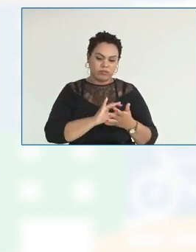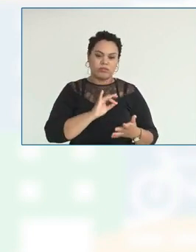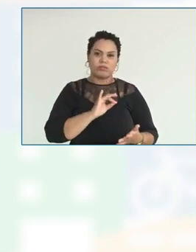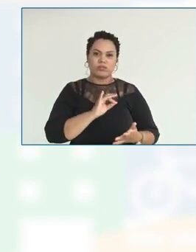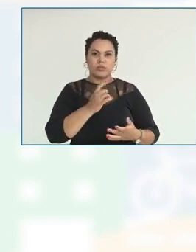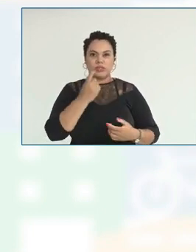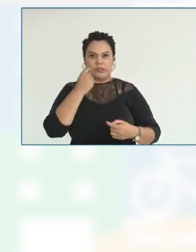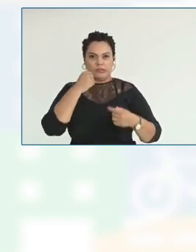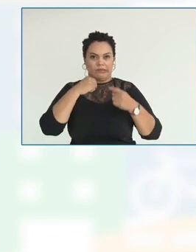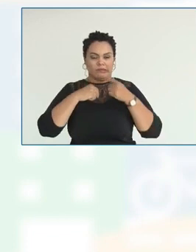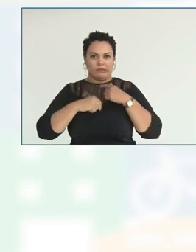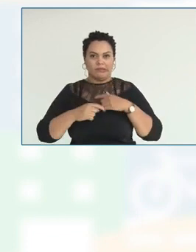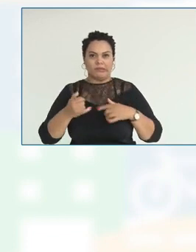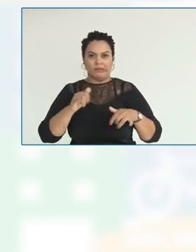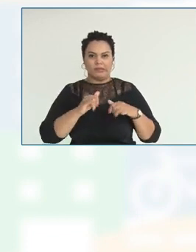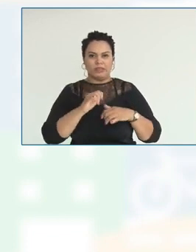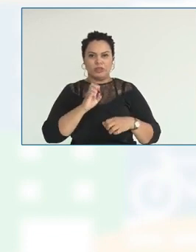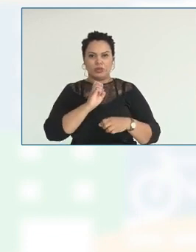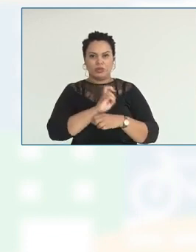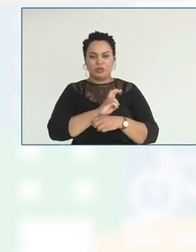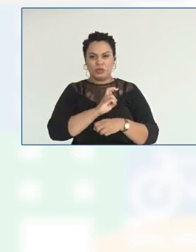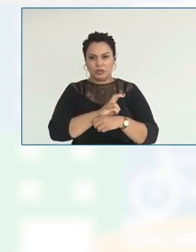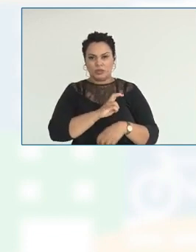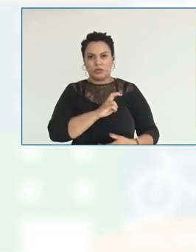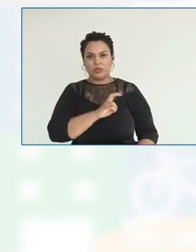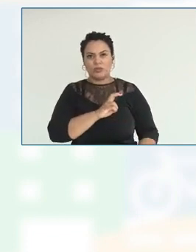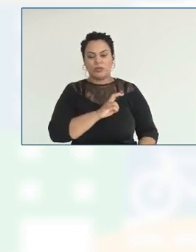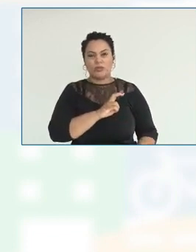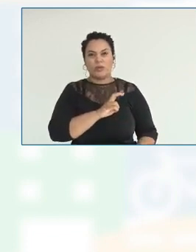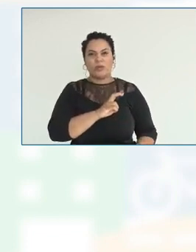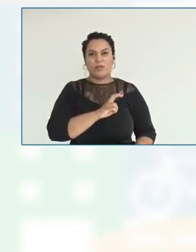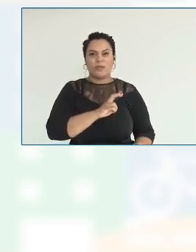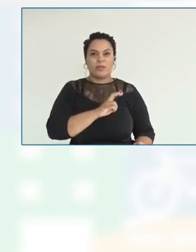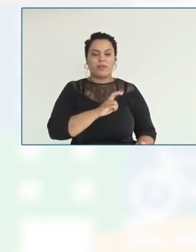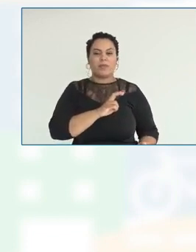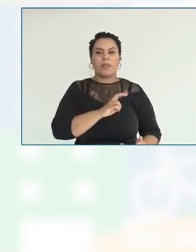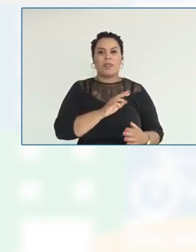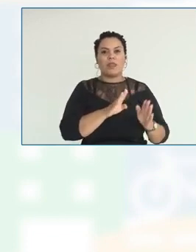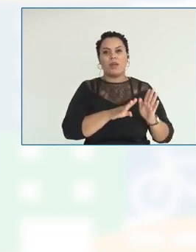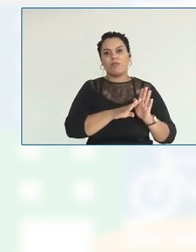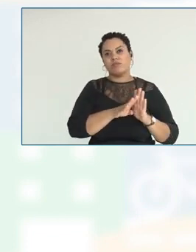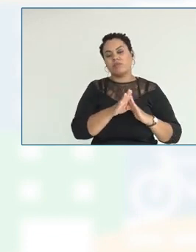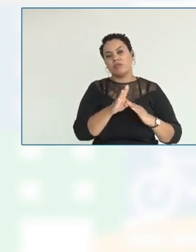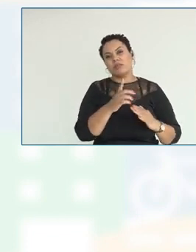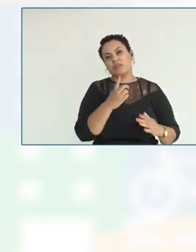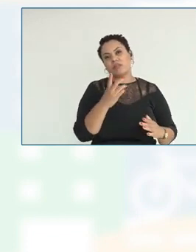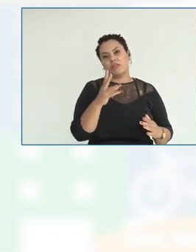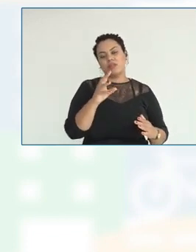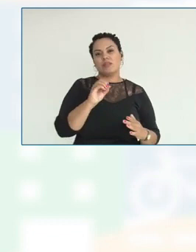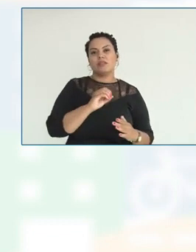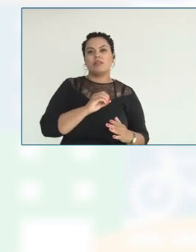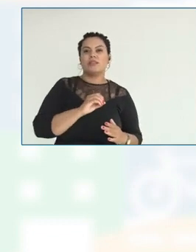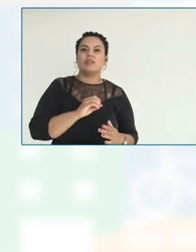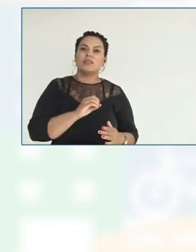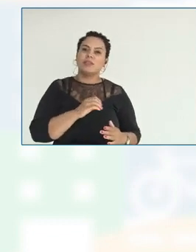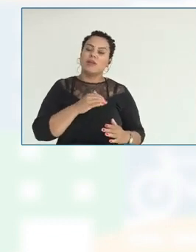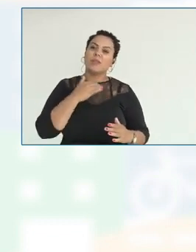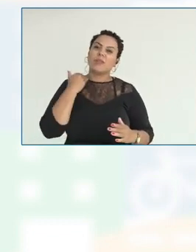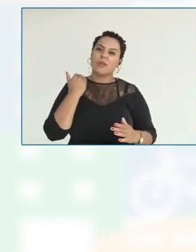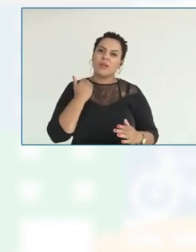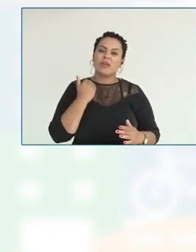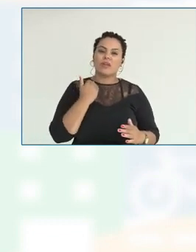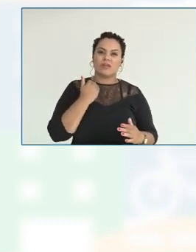chumbinho. Desse número de casos, 130 evoluíram para óbito. Então, de 2.505